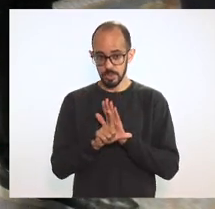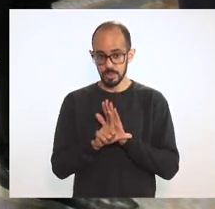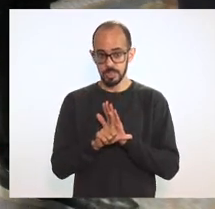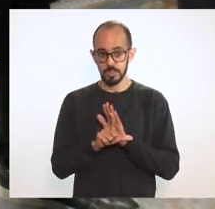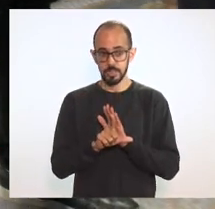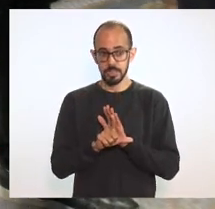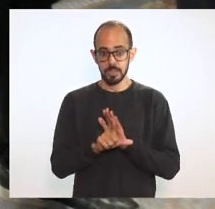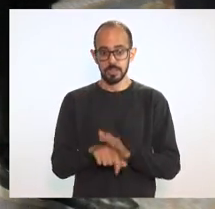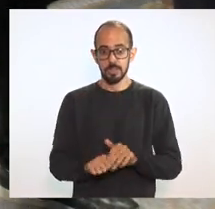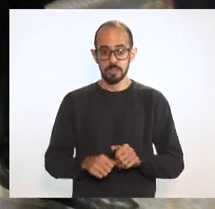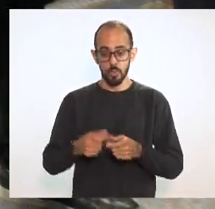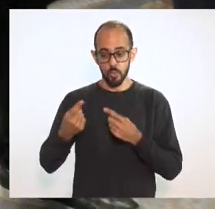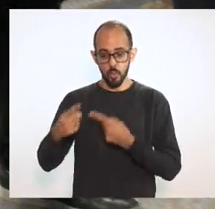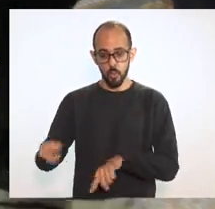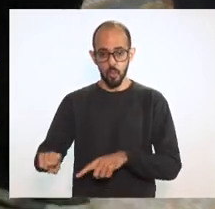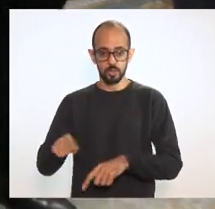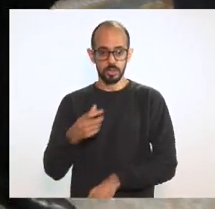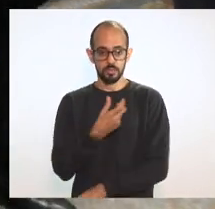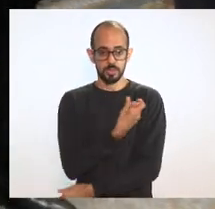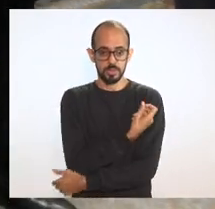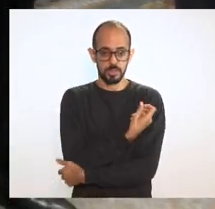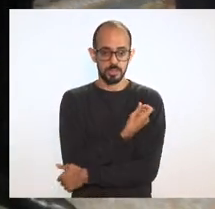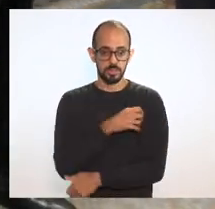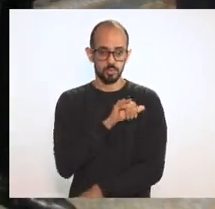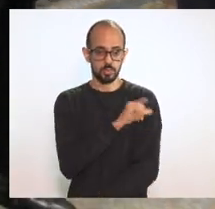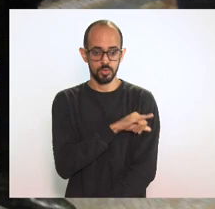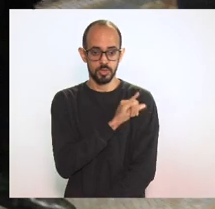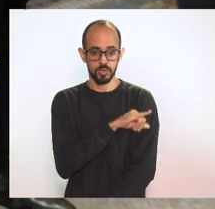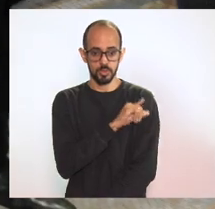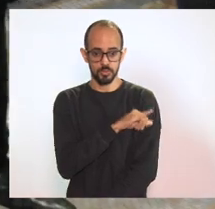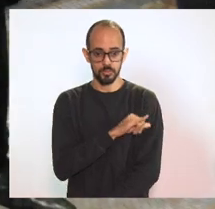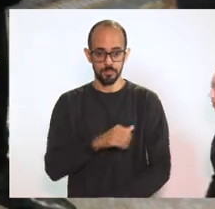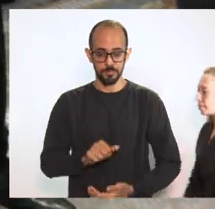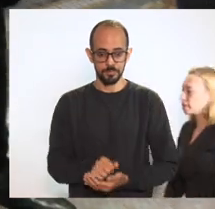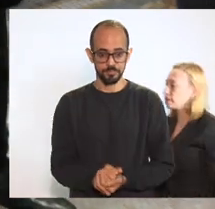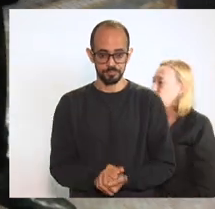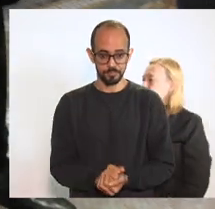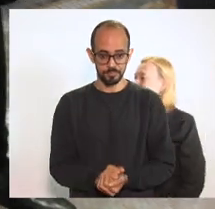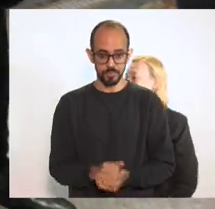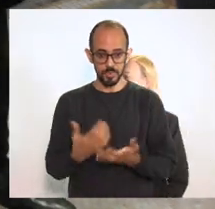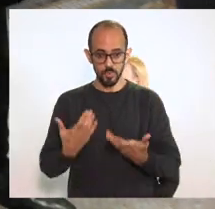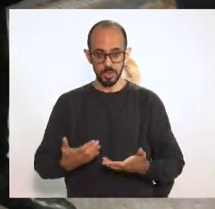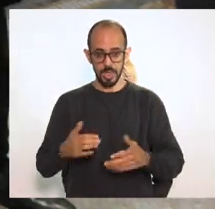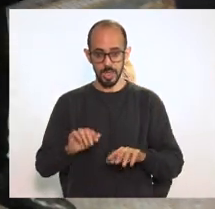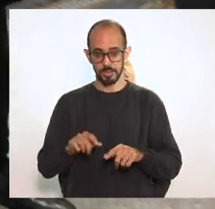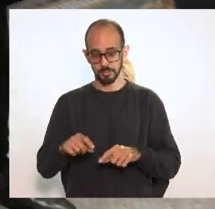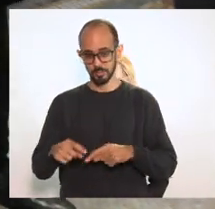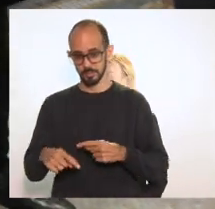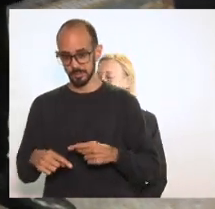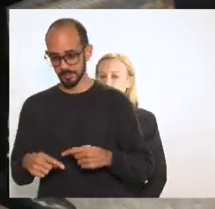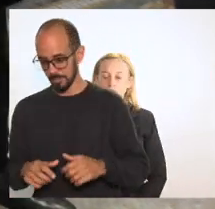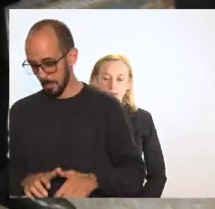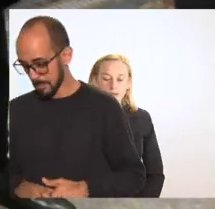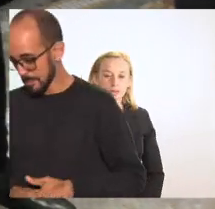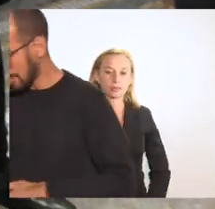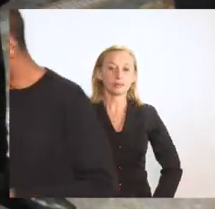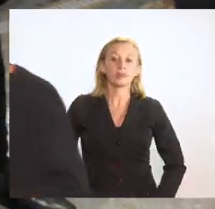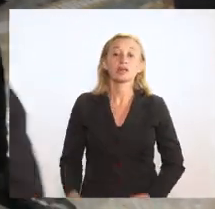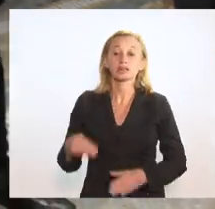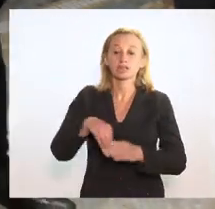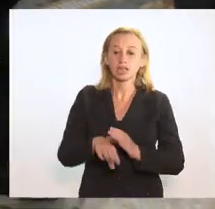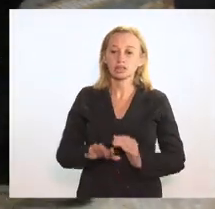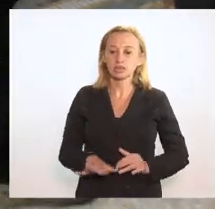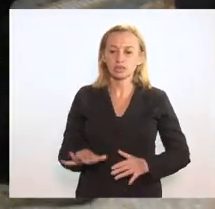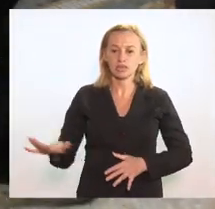verdadeiros inimigos da vacinação no Rio de Janeiro. E eu quero dizer, para terminar, senhor presidente, que dentro das comunidades,